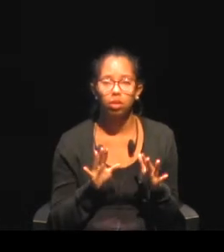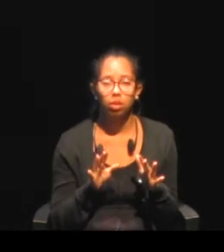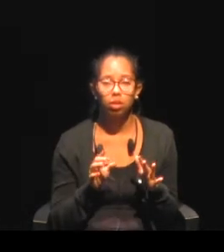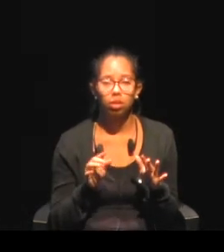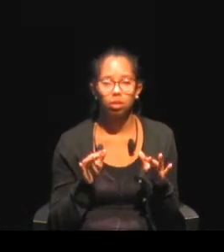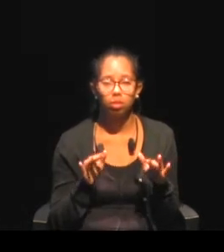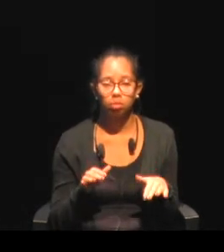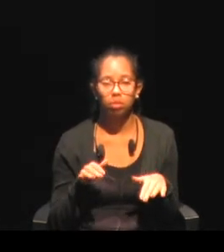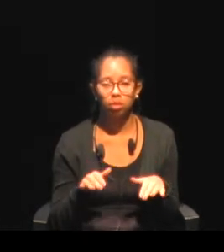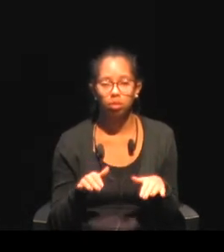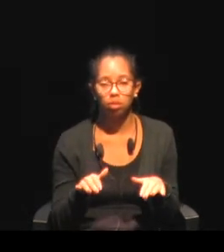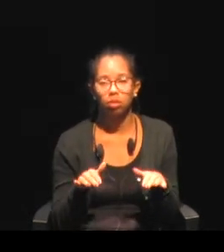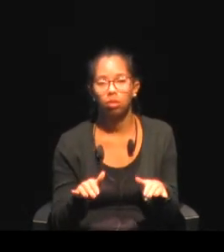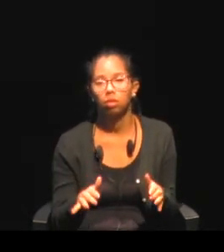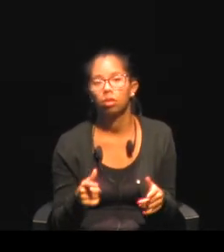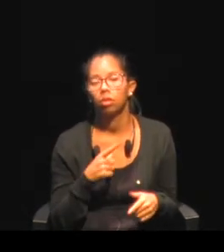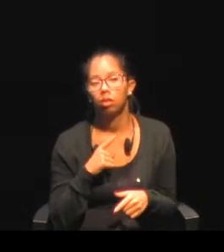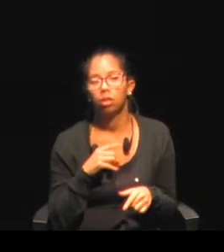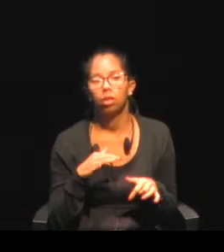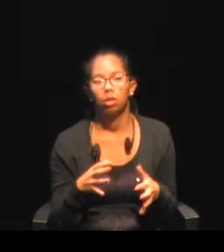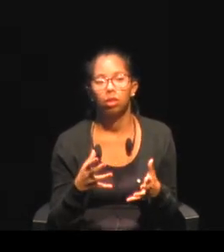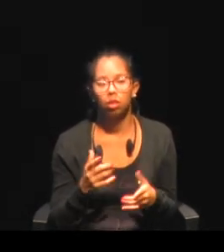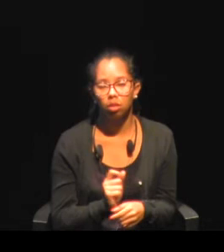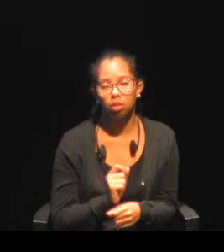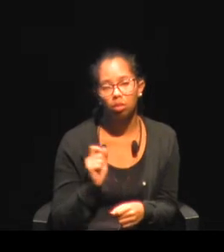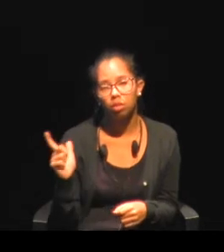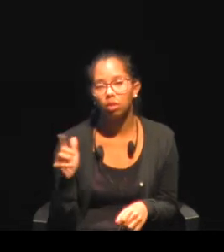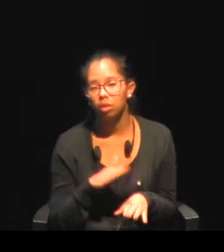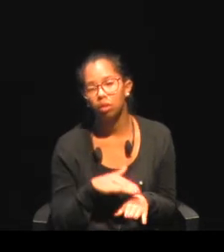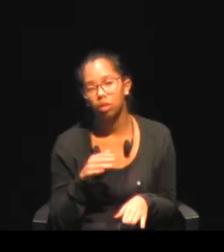também. A ideia era concentrar os carros aqui e